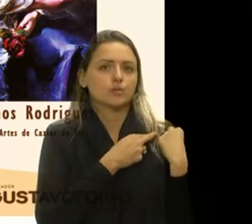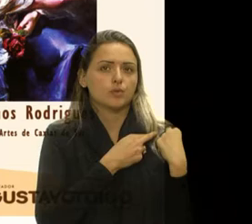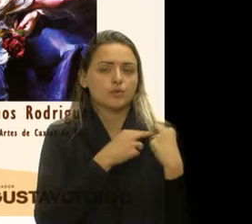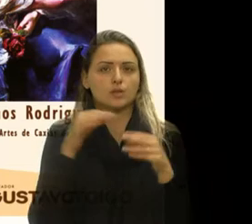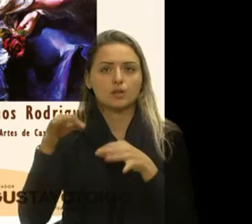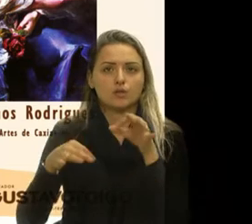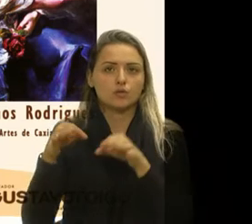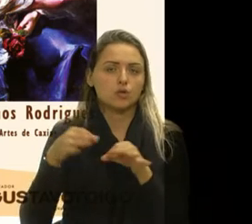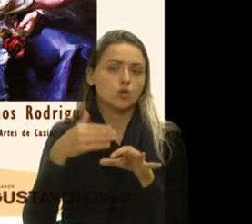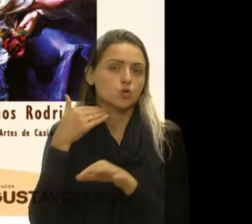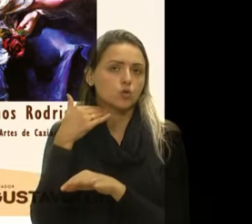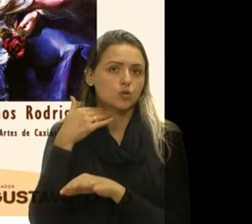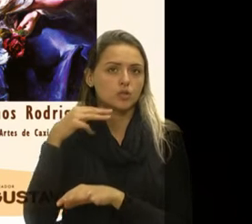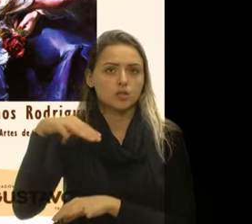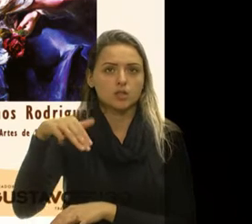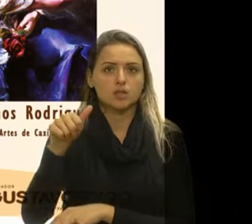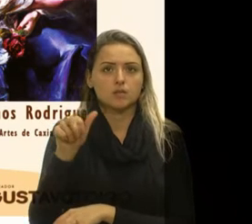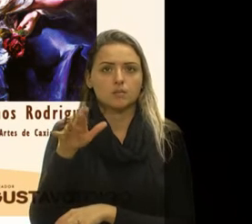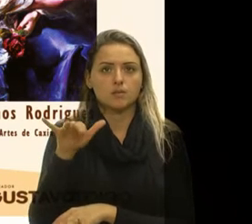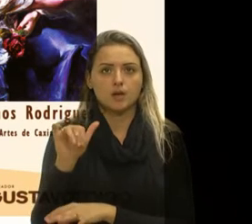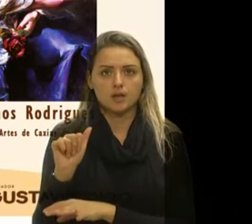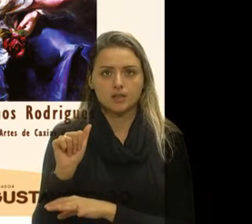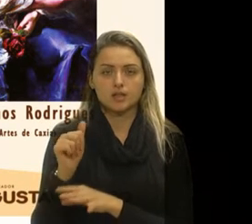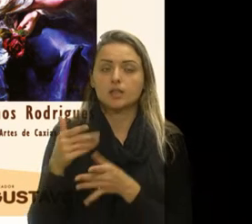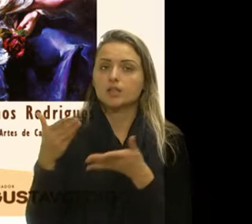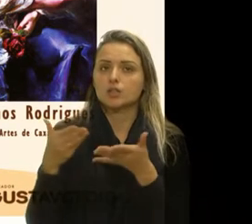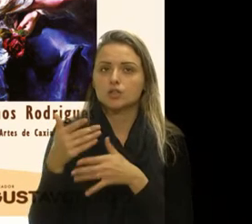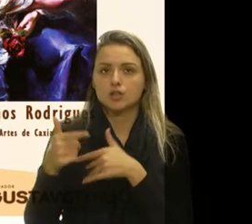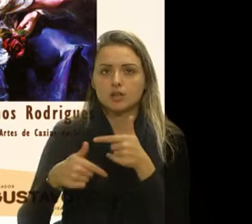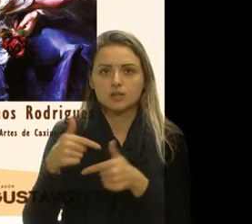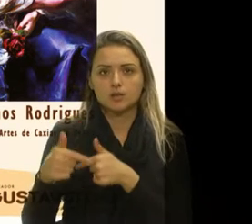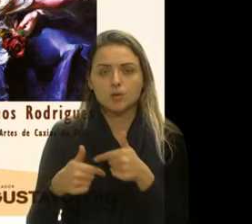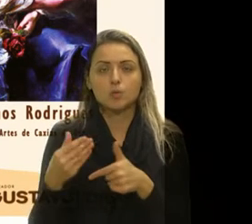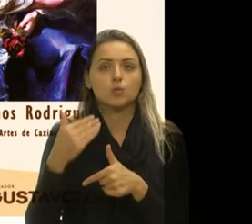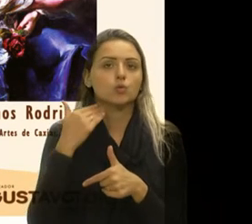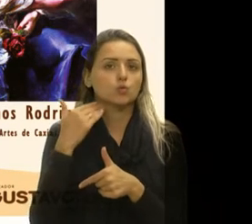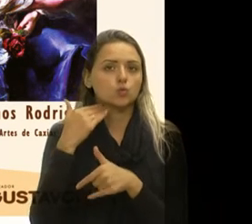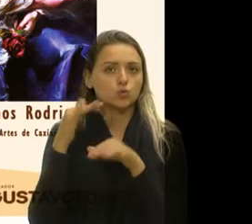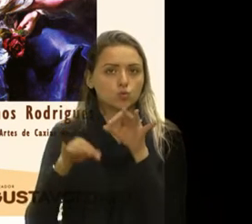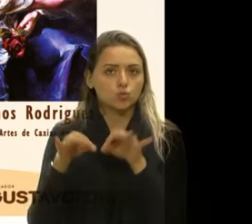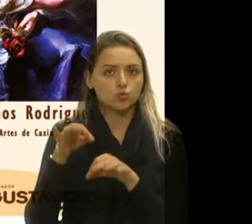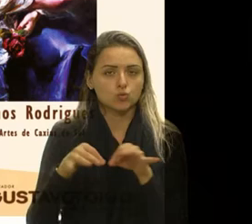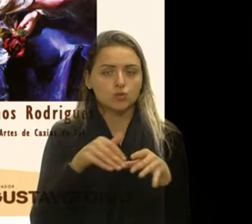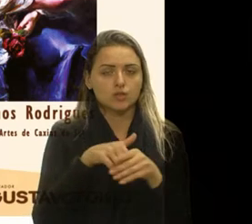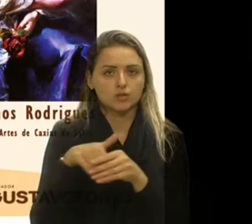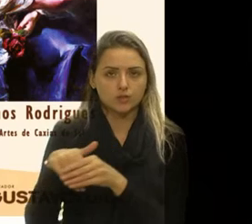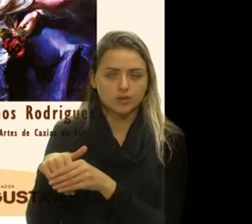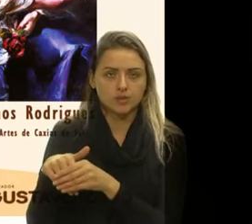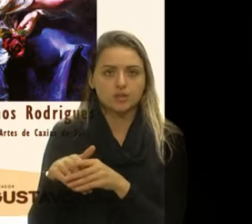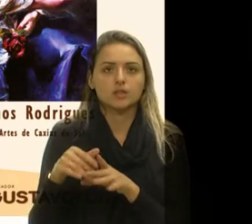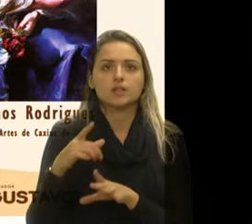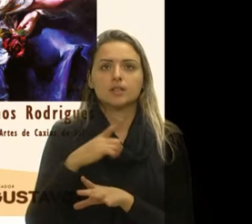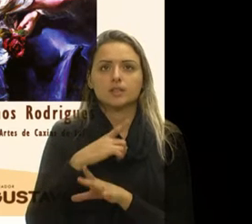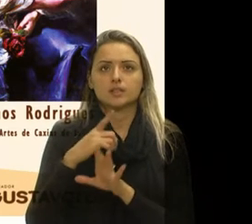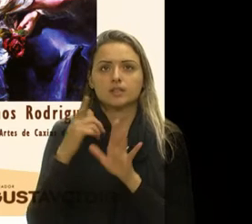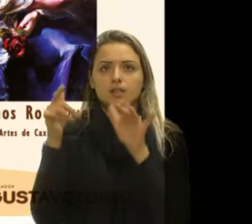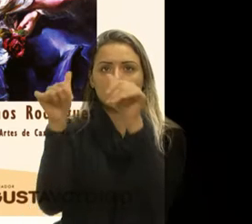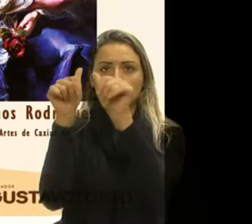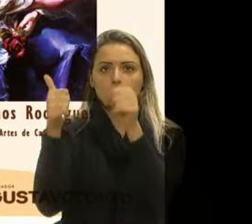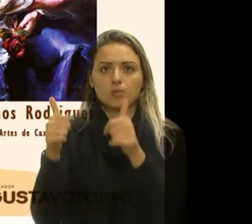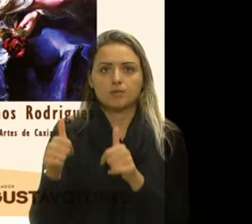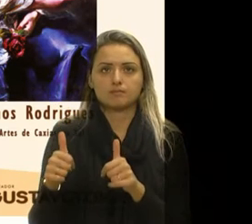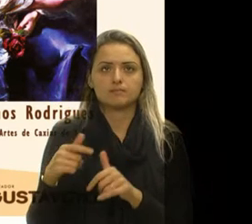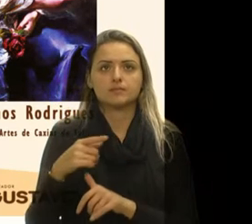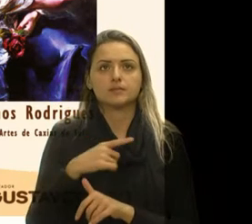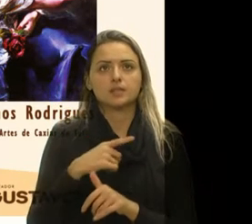juíza da magistrária Maria Olivier, atuou muitas vezes como juíza de direito eleitoral também, então ela mantém uma obra, então temos um